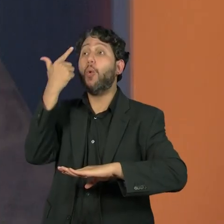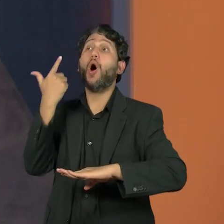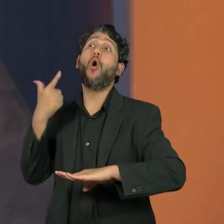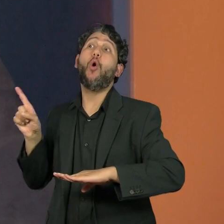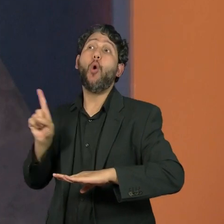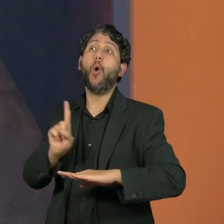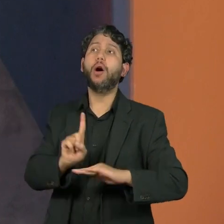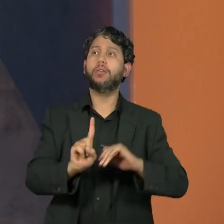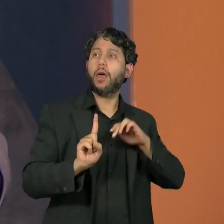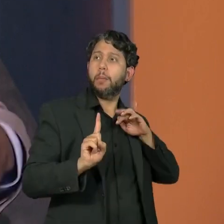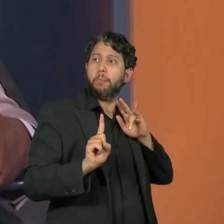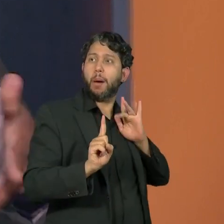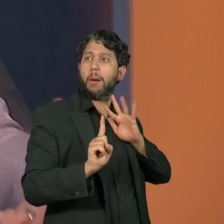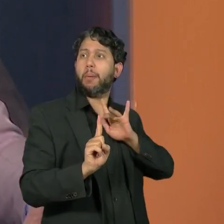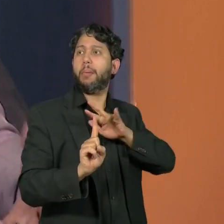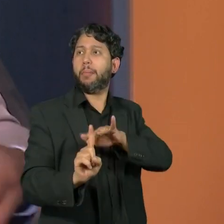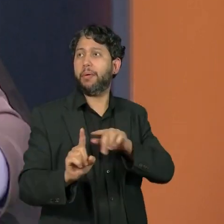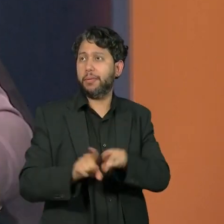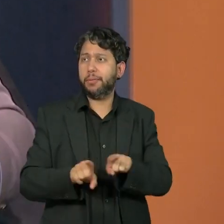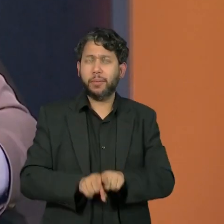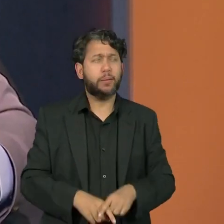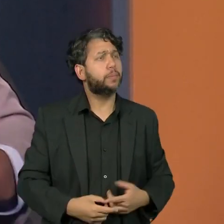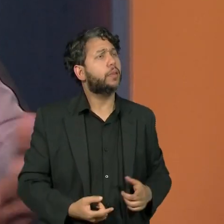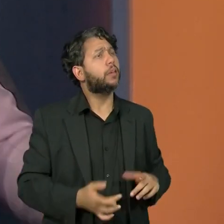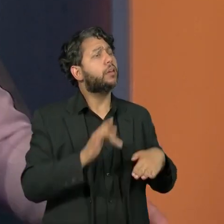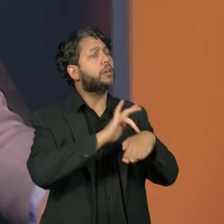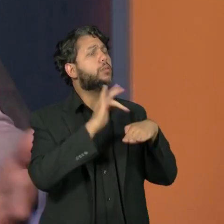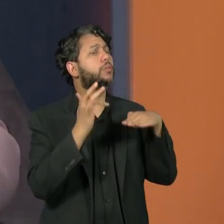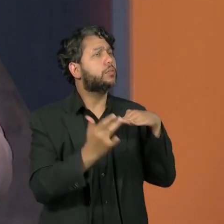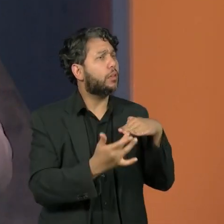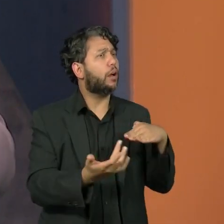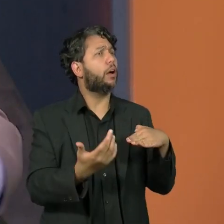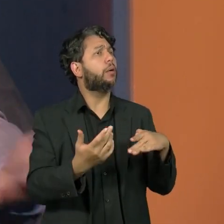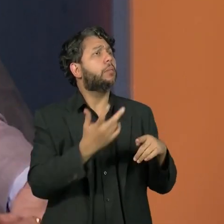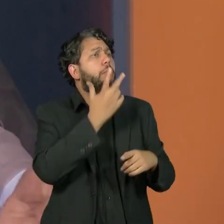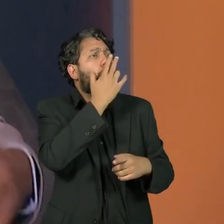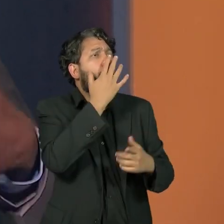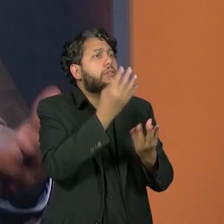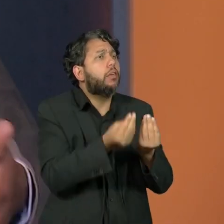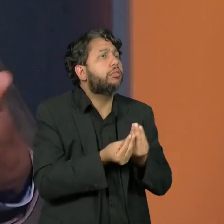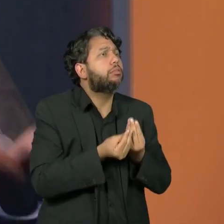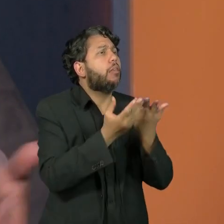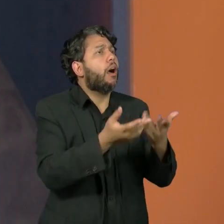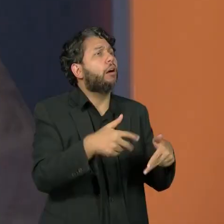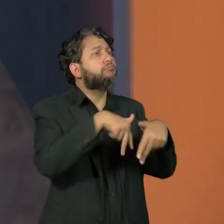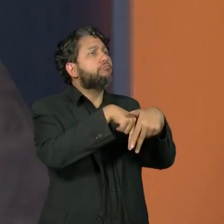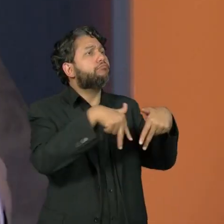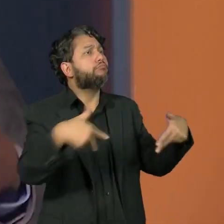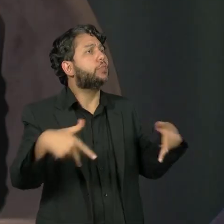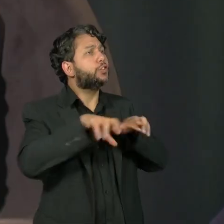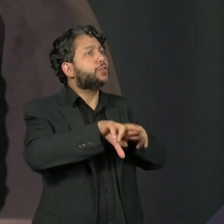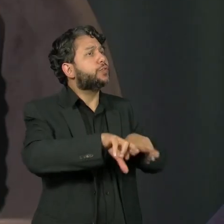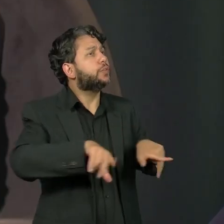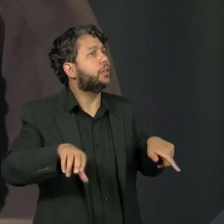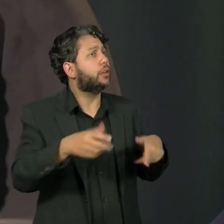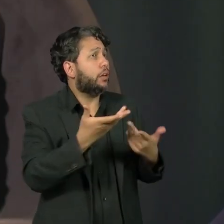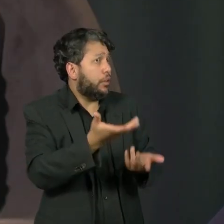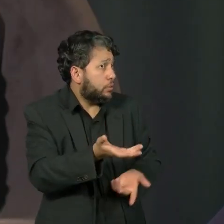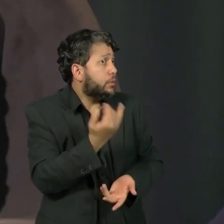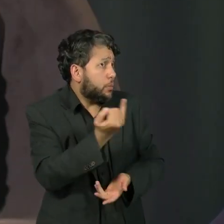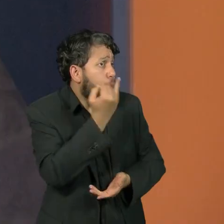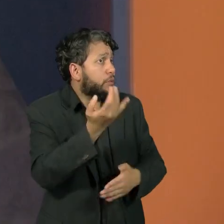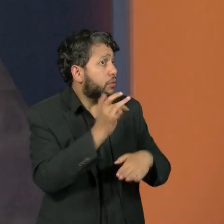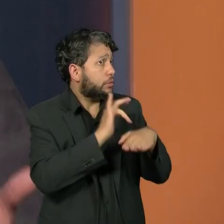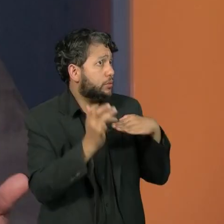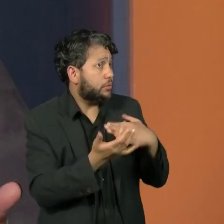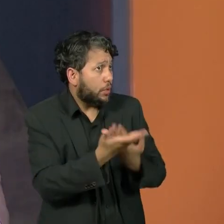essa perspectiva, as redes sociais, essa democratização, essa pluralidade que as redes sociais